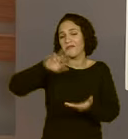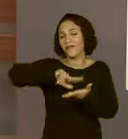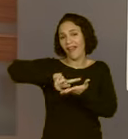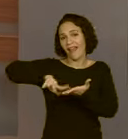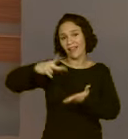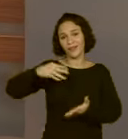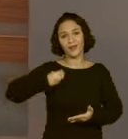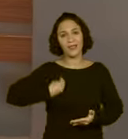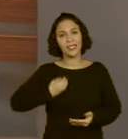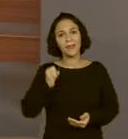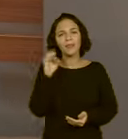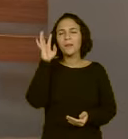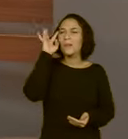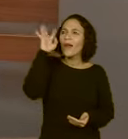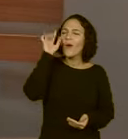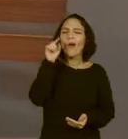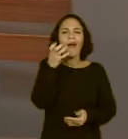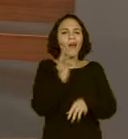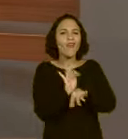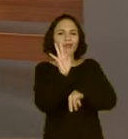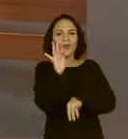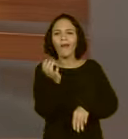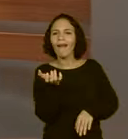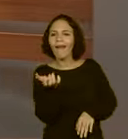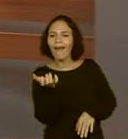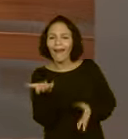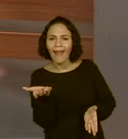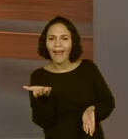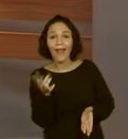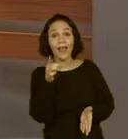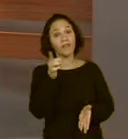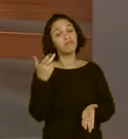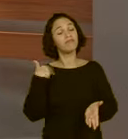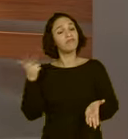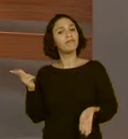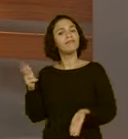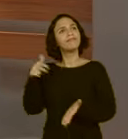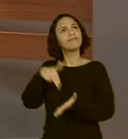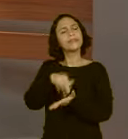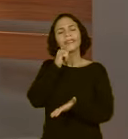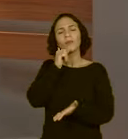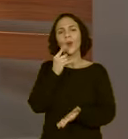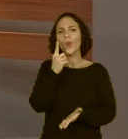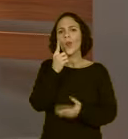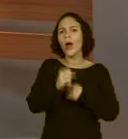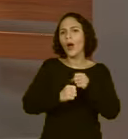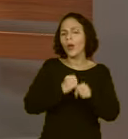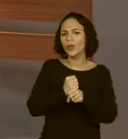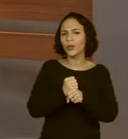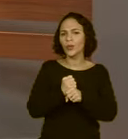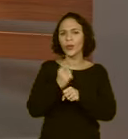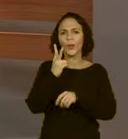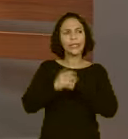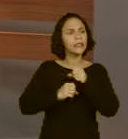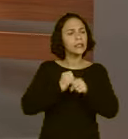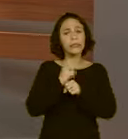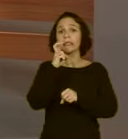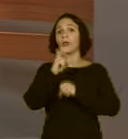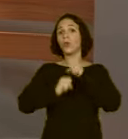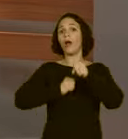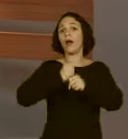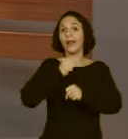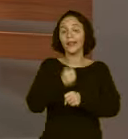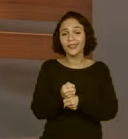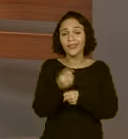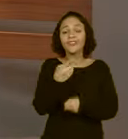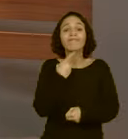vida, deve pensar no que você quer realizar, onde você quer estar daqui a 1, 2, 5 anos, né? O que